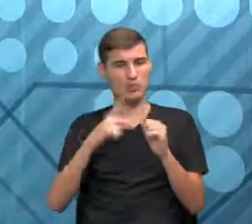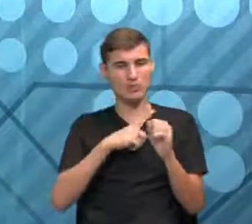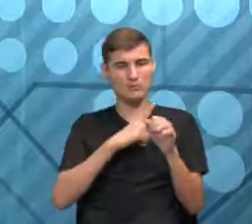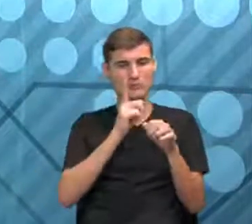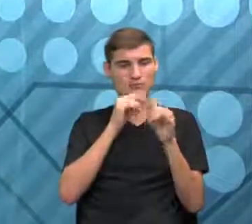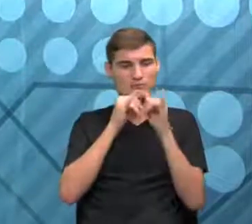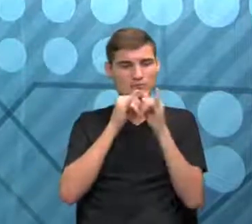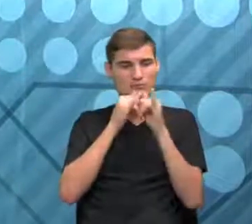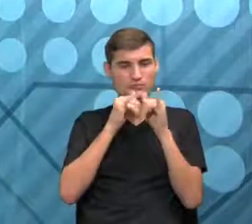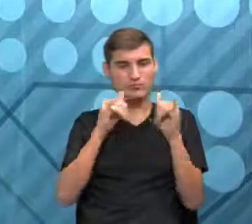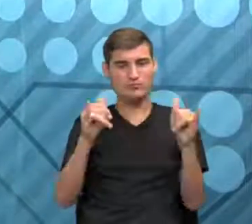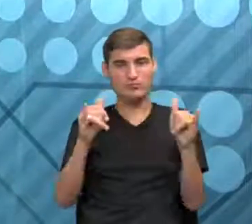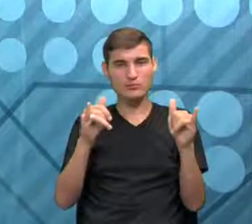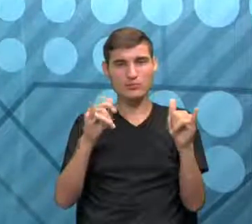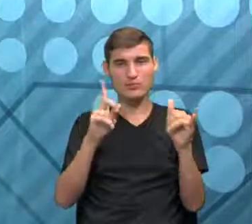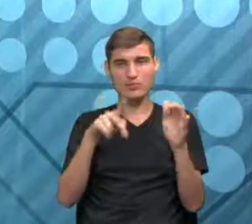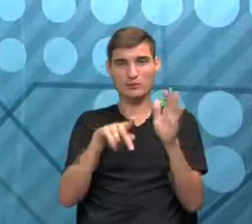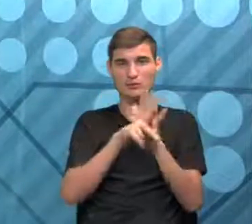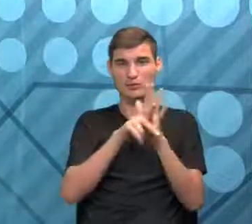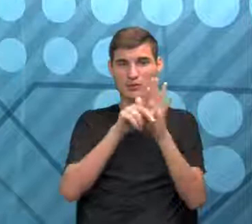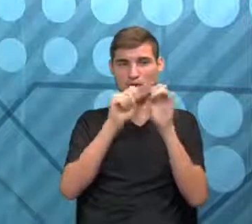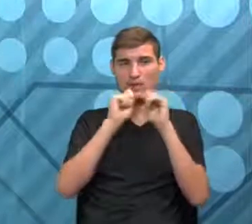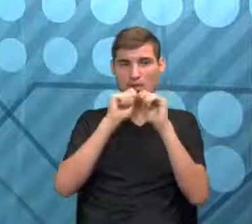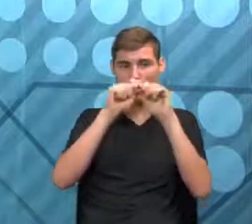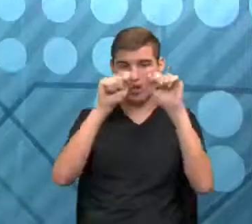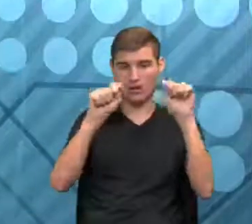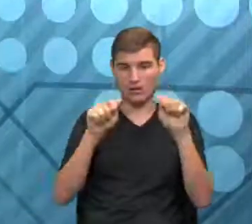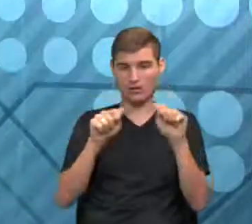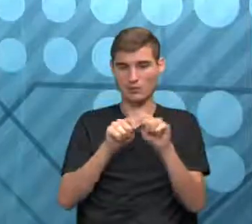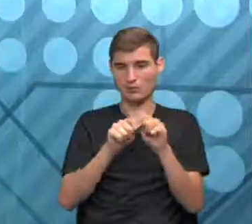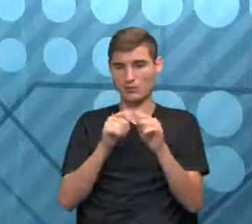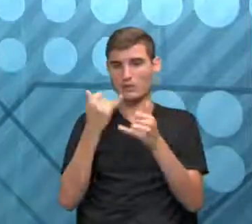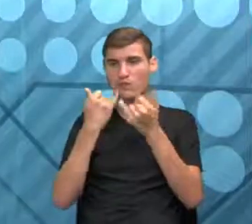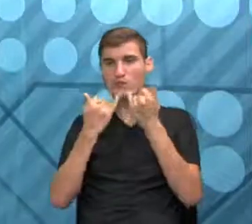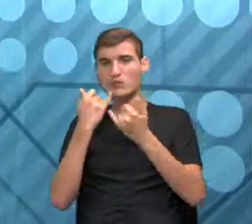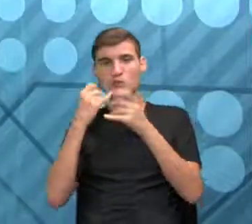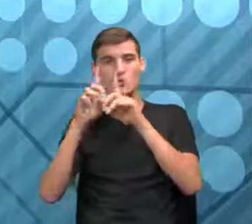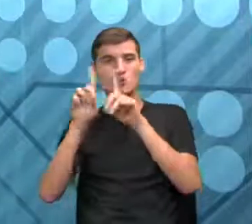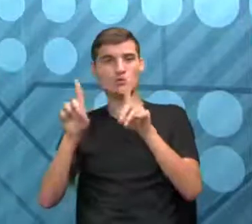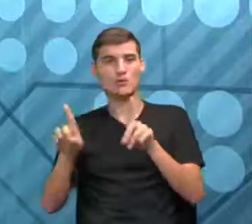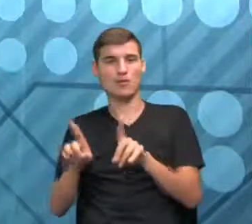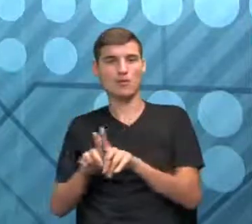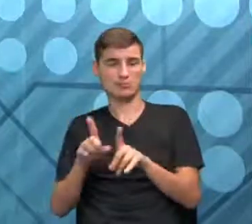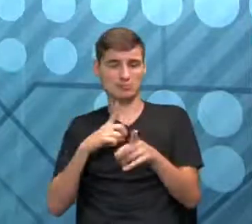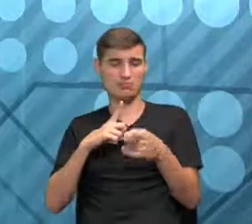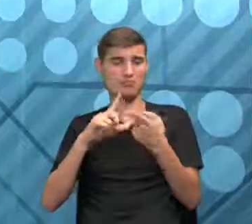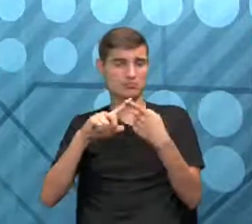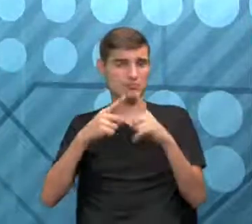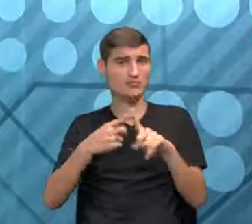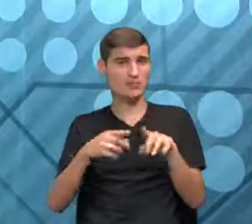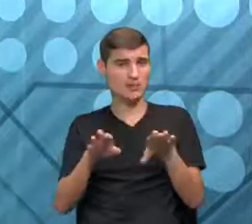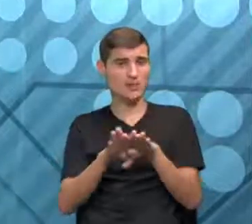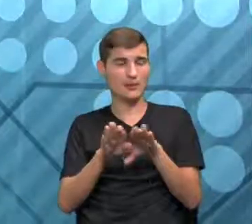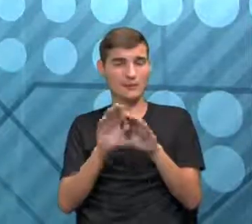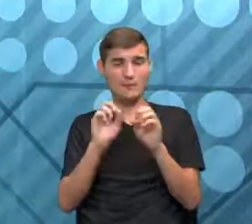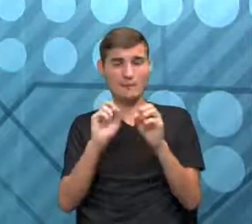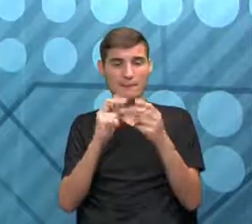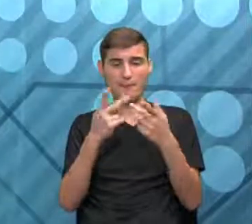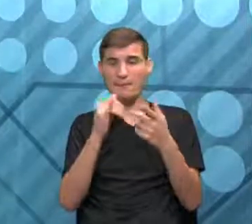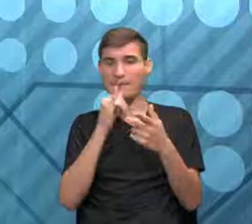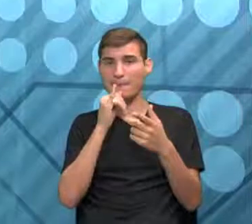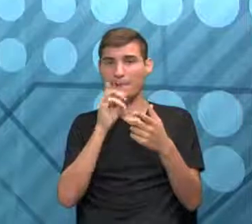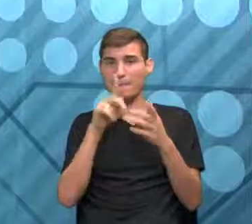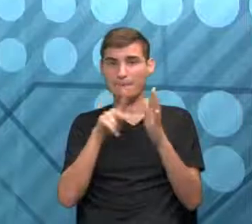informação analógica. Eu posso ter uma portadora analógica e uma informação digital. Também posso ter essa combinação. Ou eu posso ter uma combinação